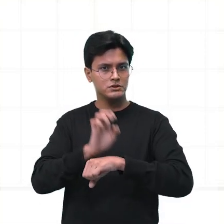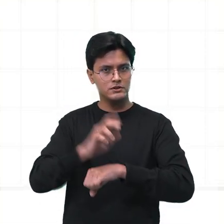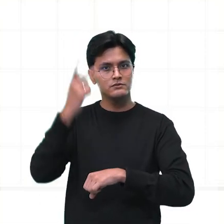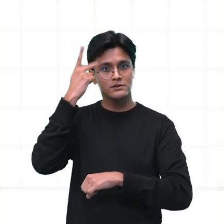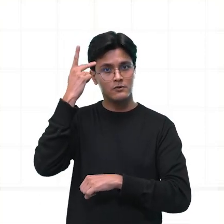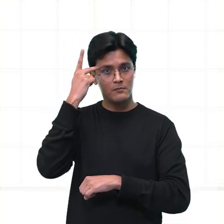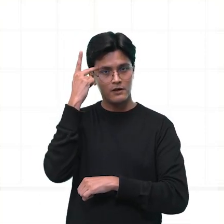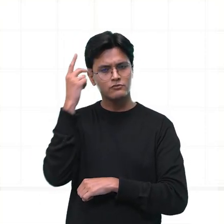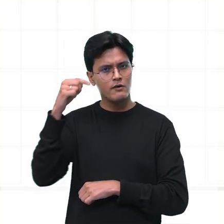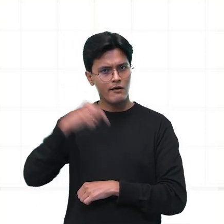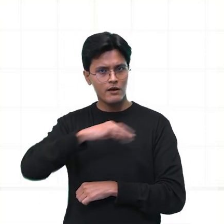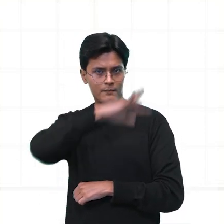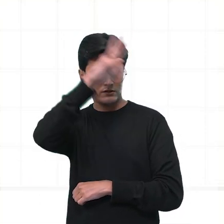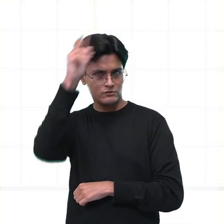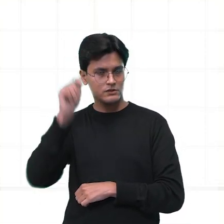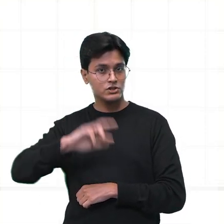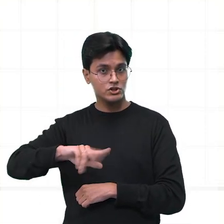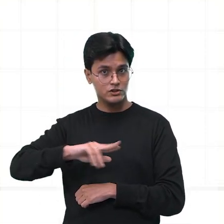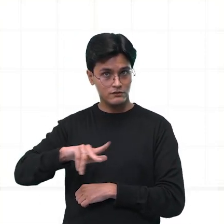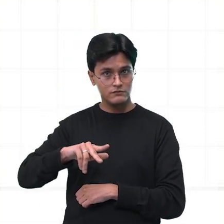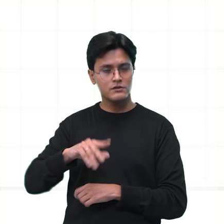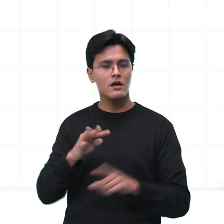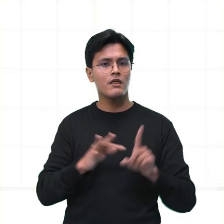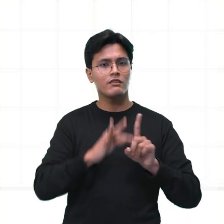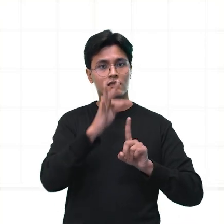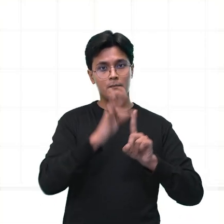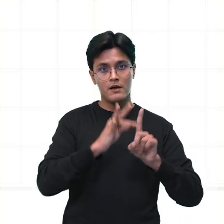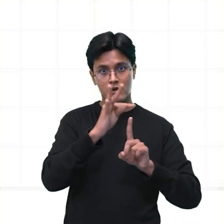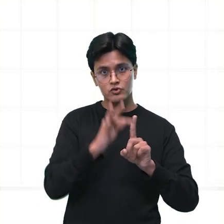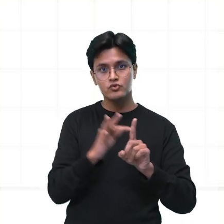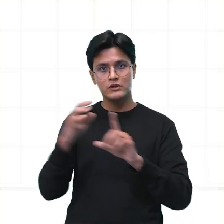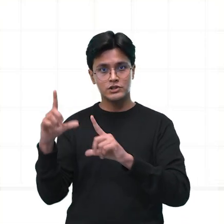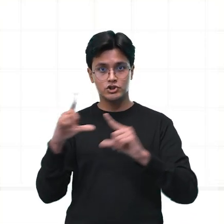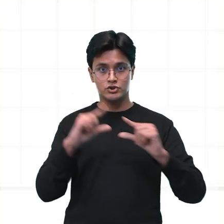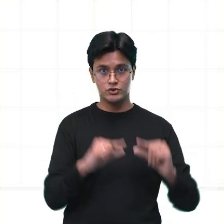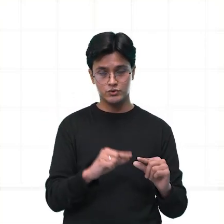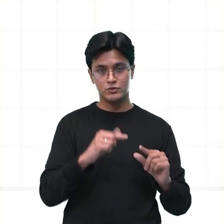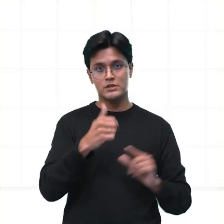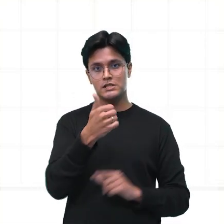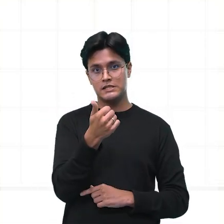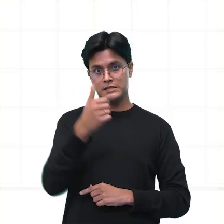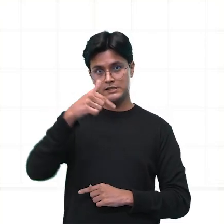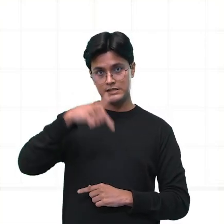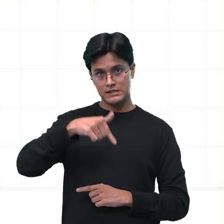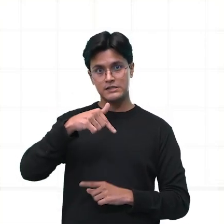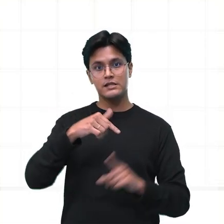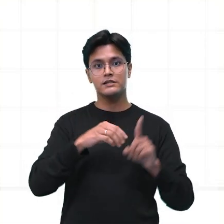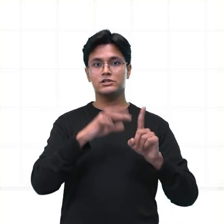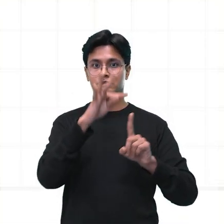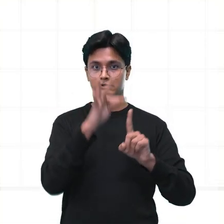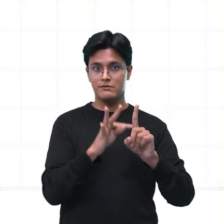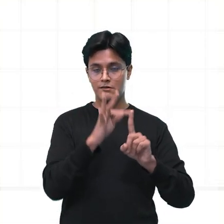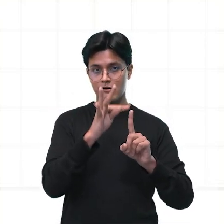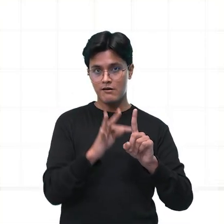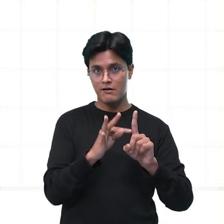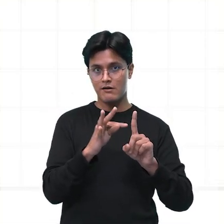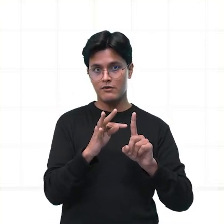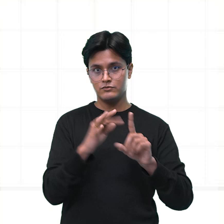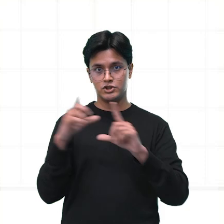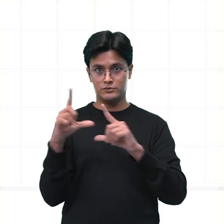nosso Amazonas temperatura em São Paulo cai 17º Olha só cai